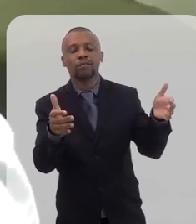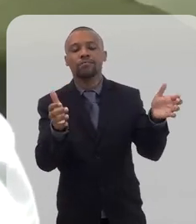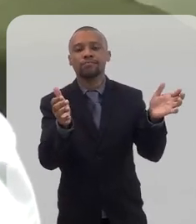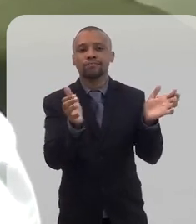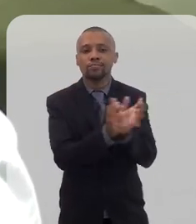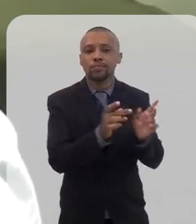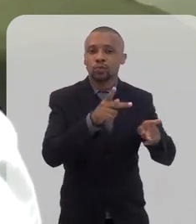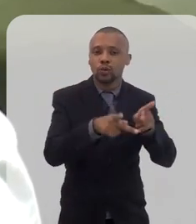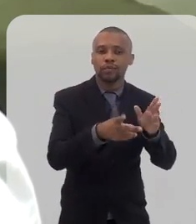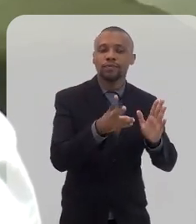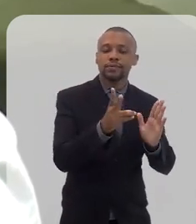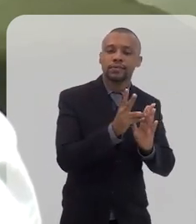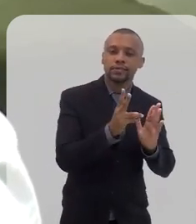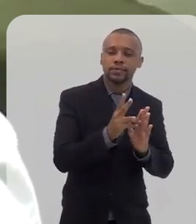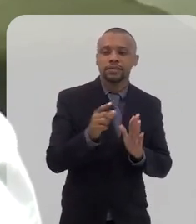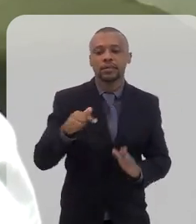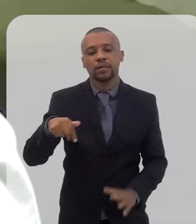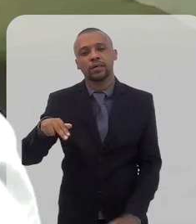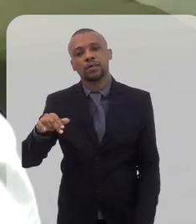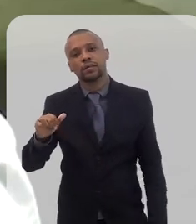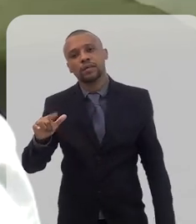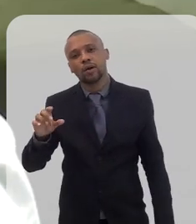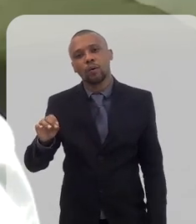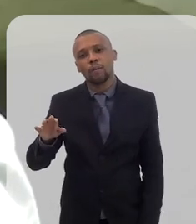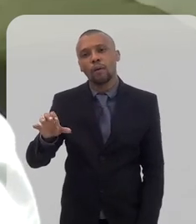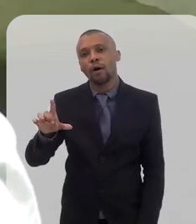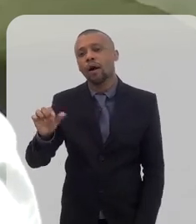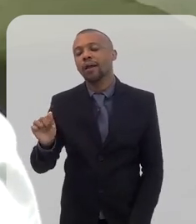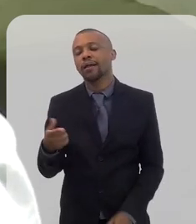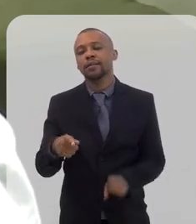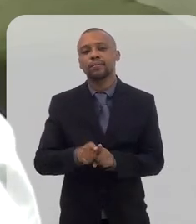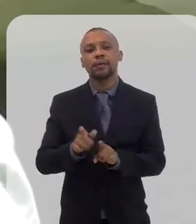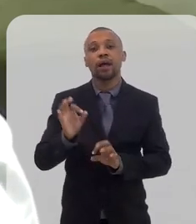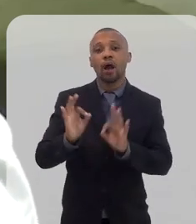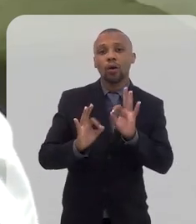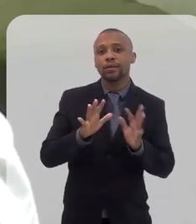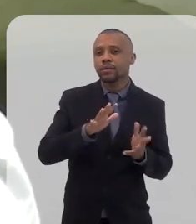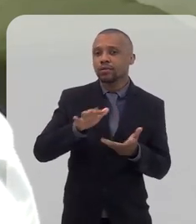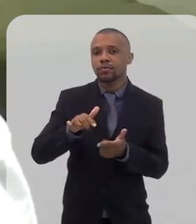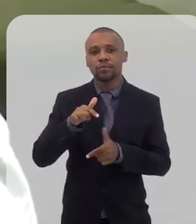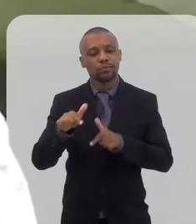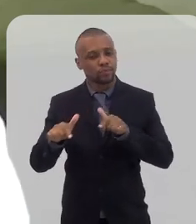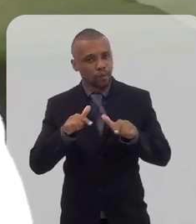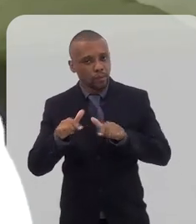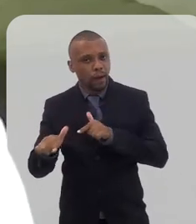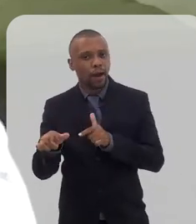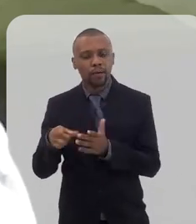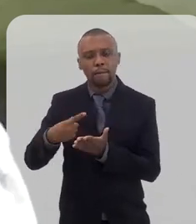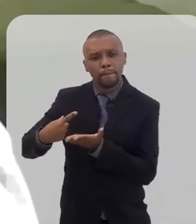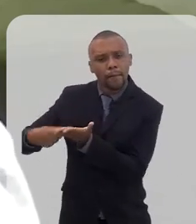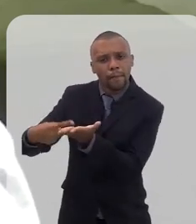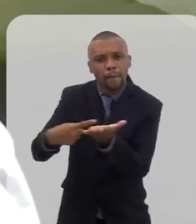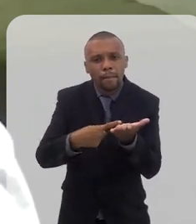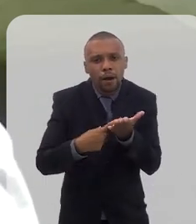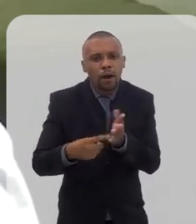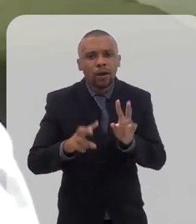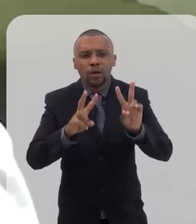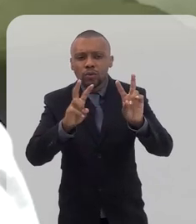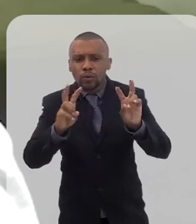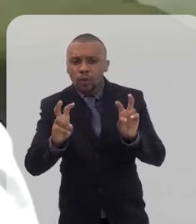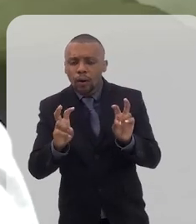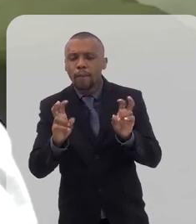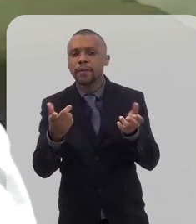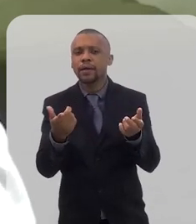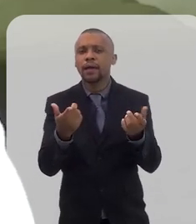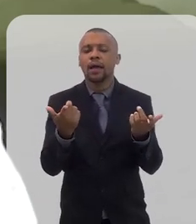comunidades tradicionais, também atende à Organização Internacional do Trabalho, resoluções, convenções feitas em questão